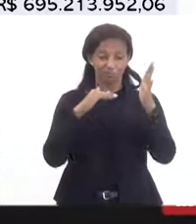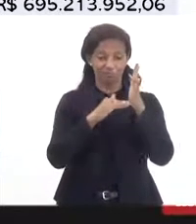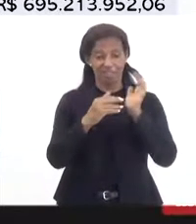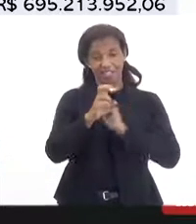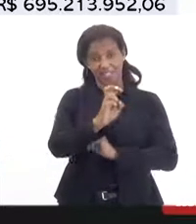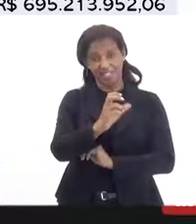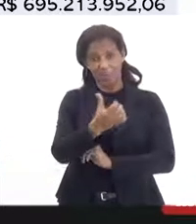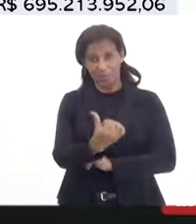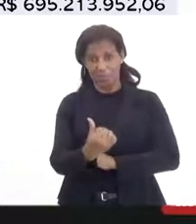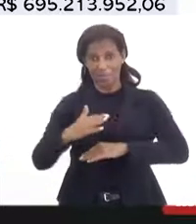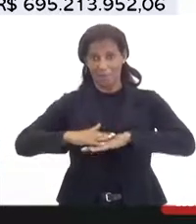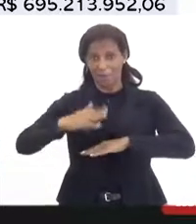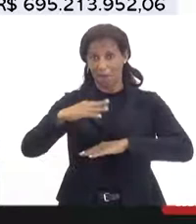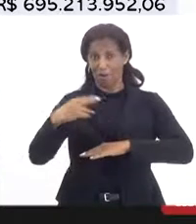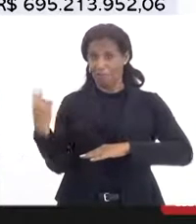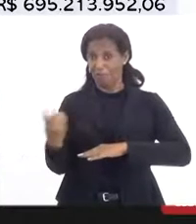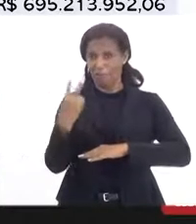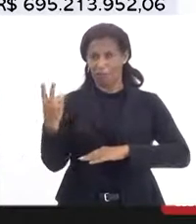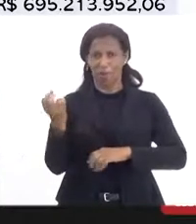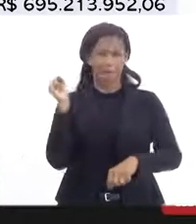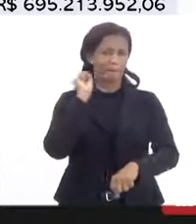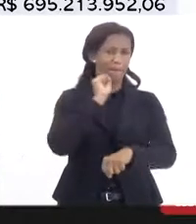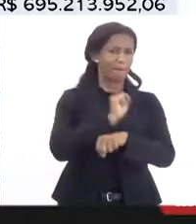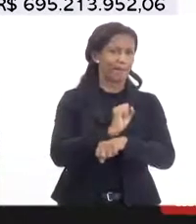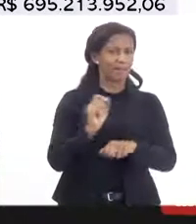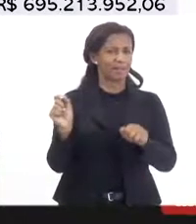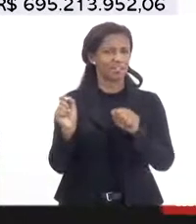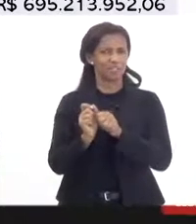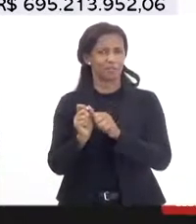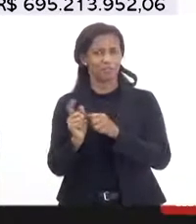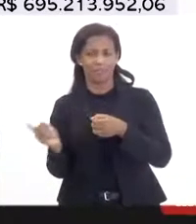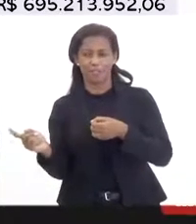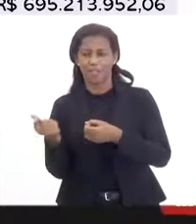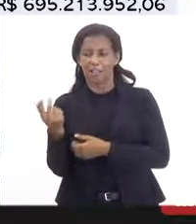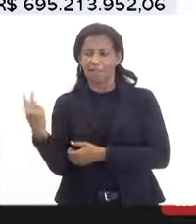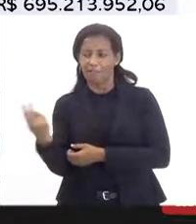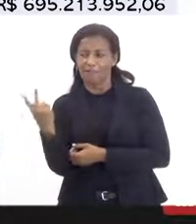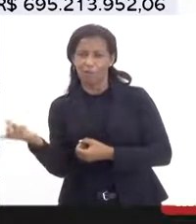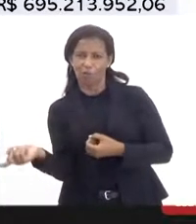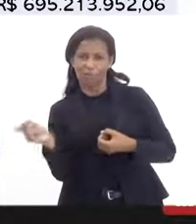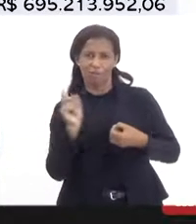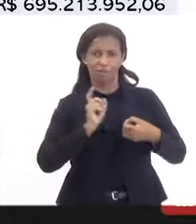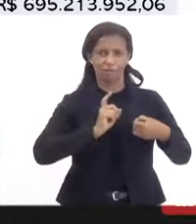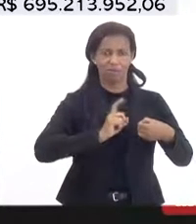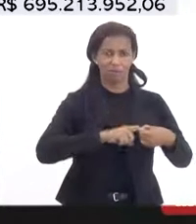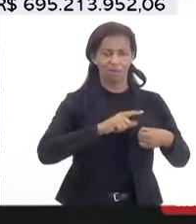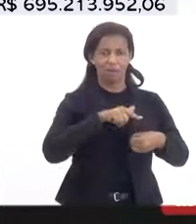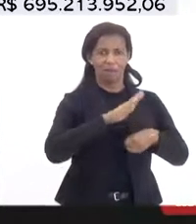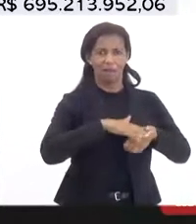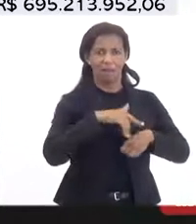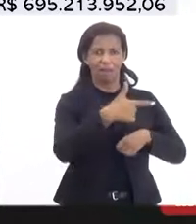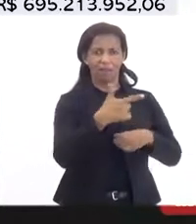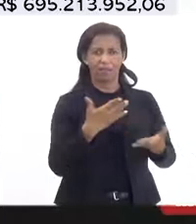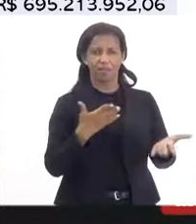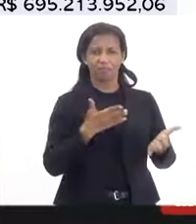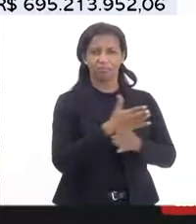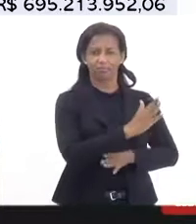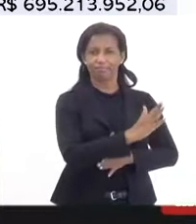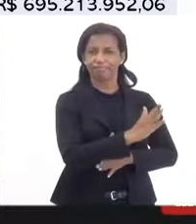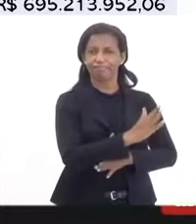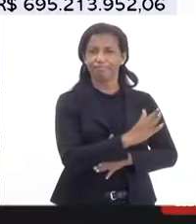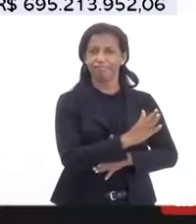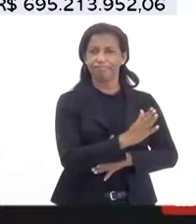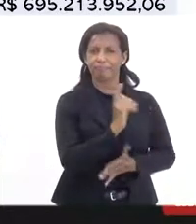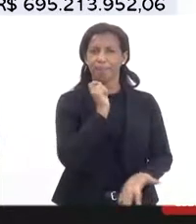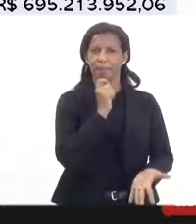tese 5, deixar de realizar o estorno do crédito proporcional a operações de saída isenta ou